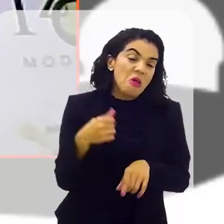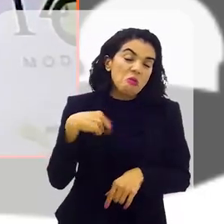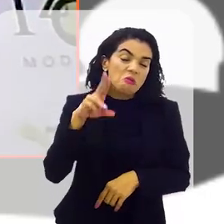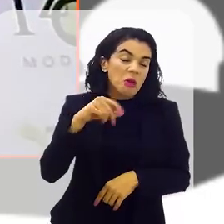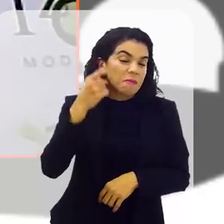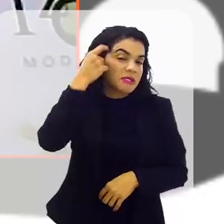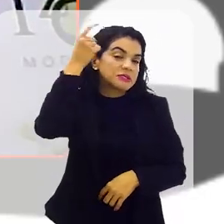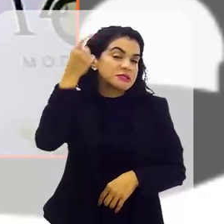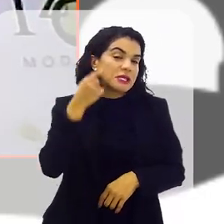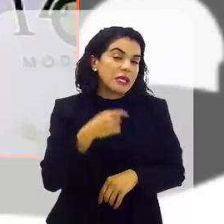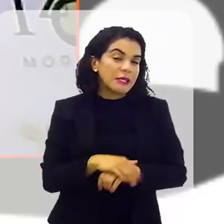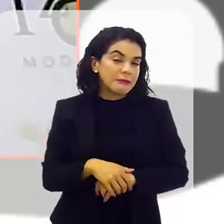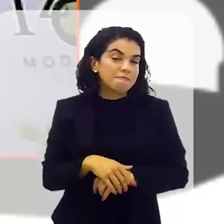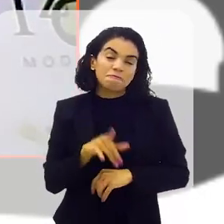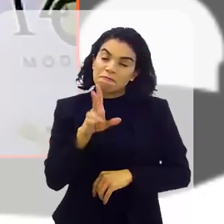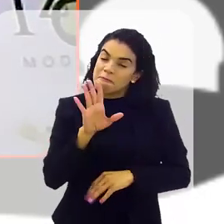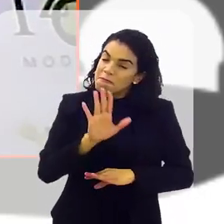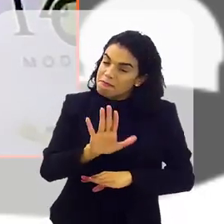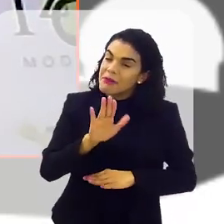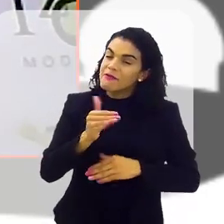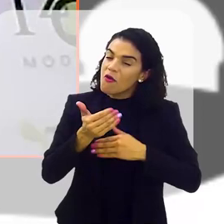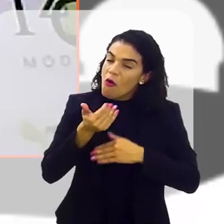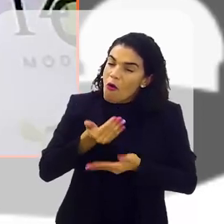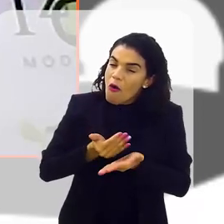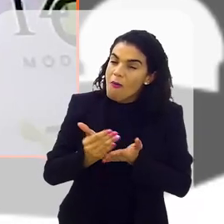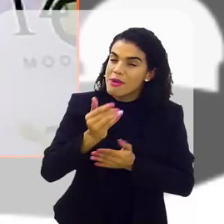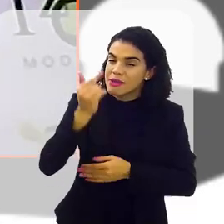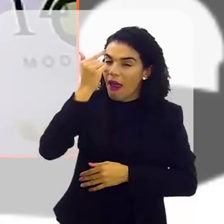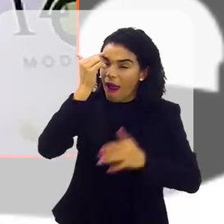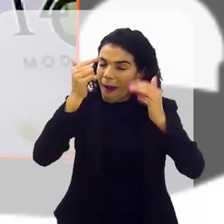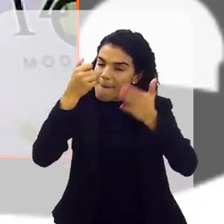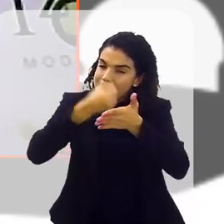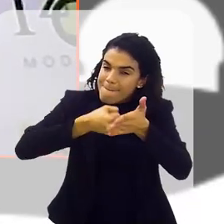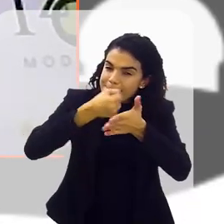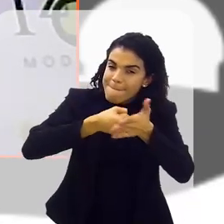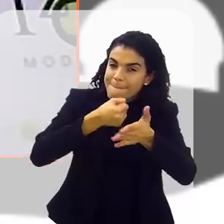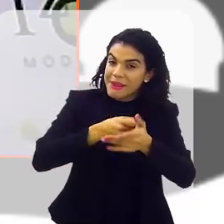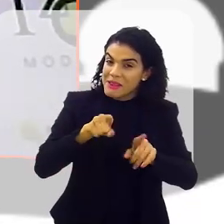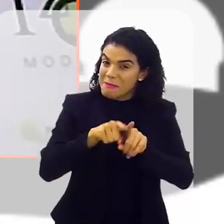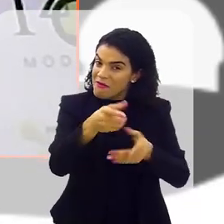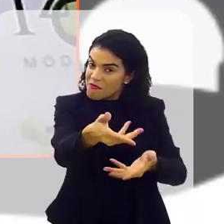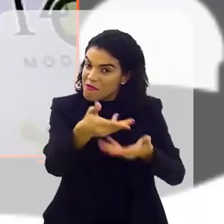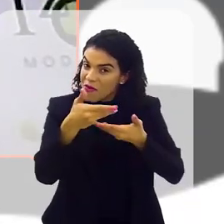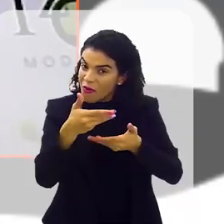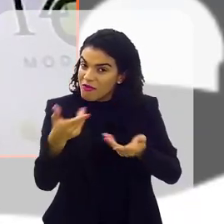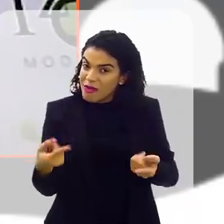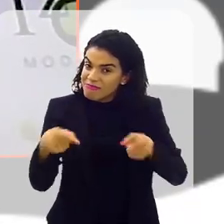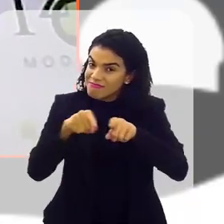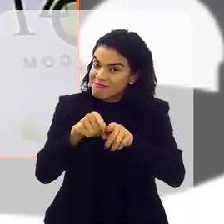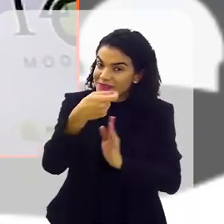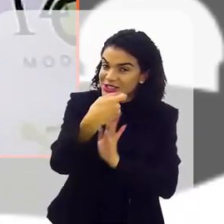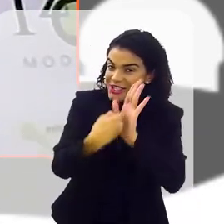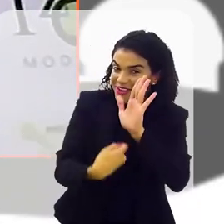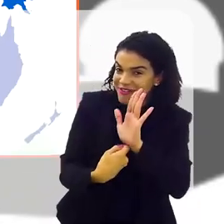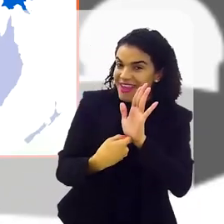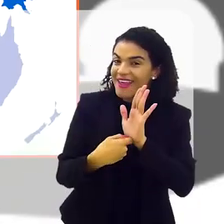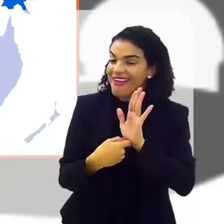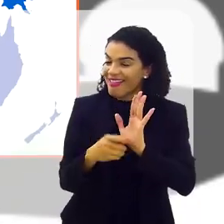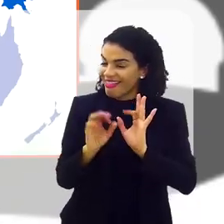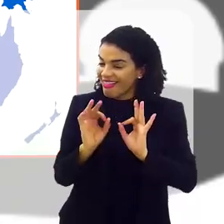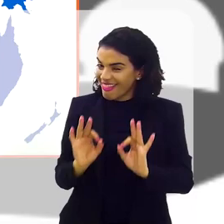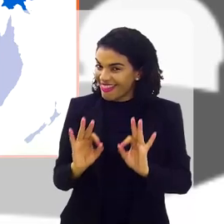pensado de verdade nunca tinha pensado mas vou começar a pensar aí e vou convidar você para escrever lá o